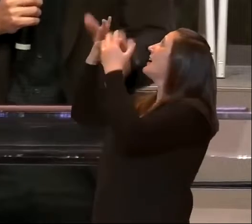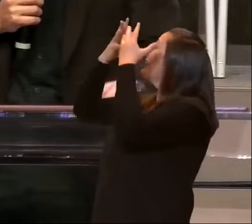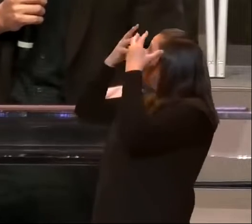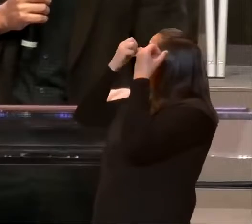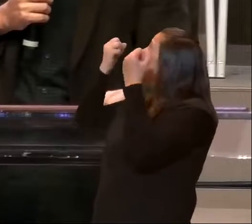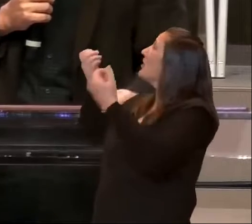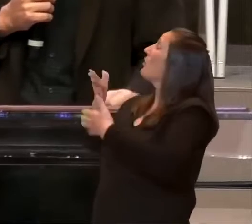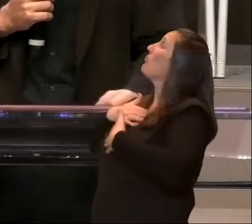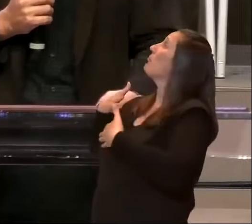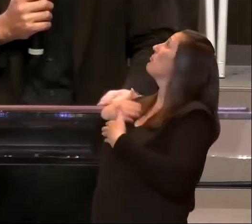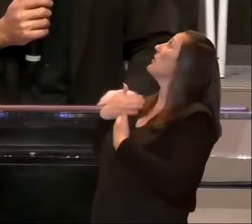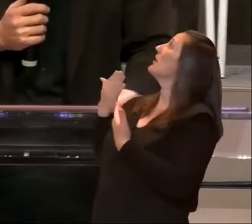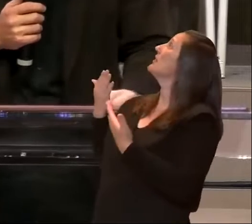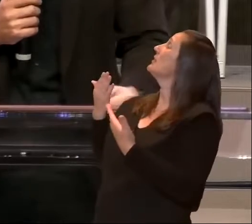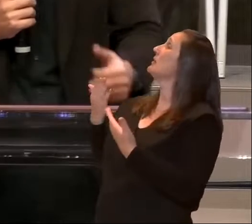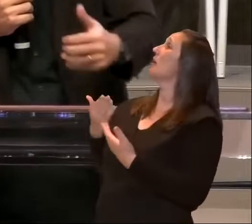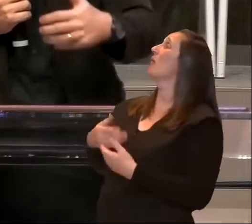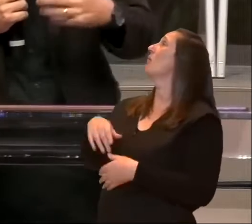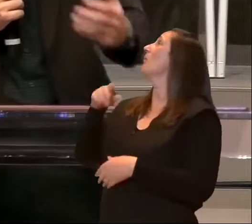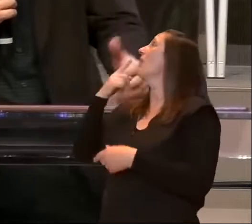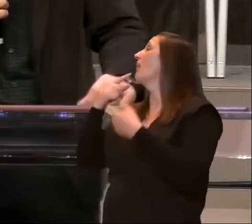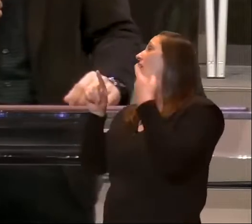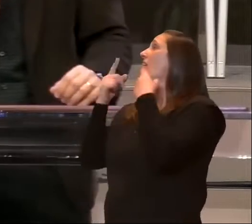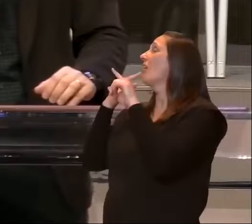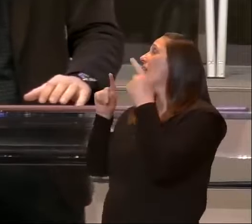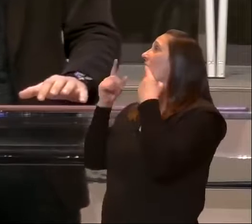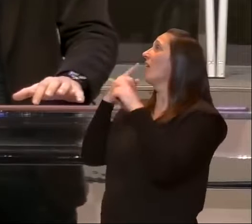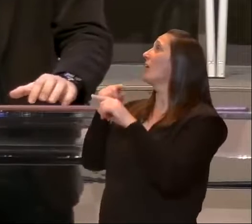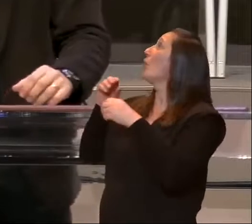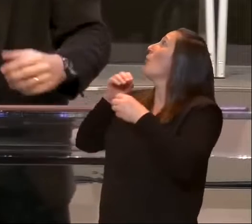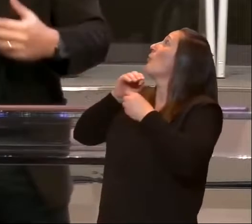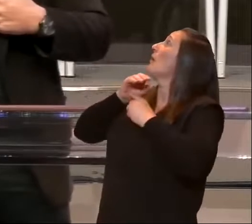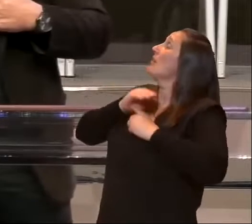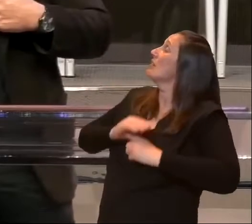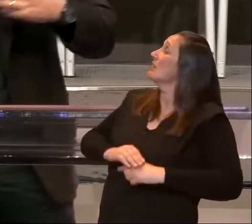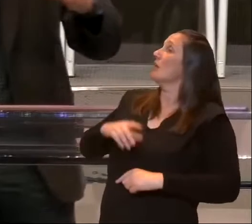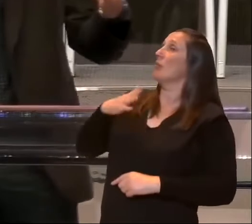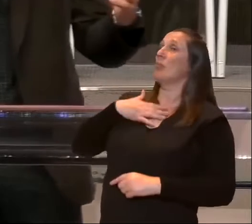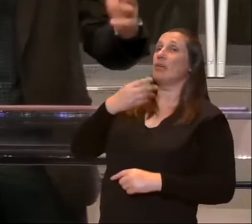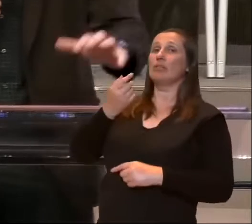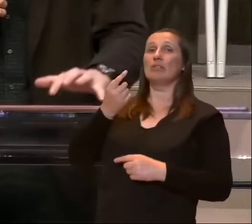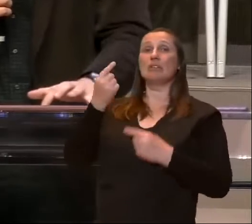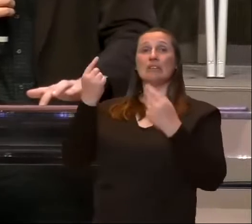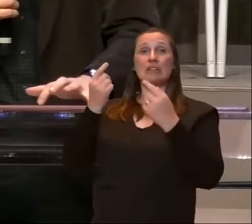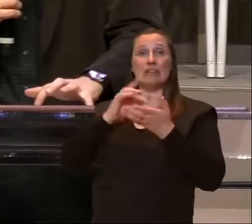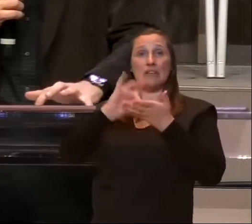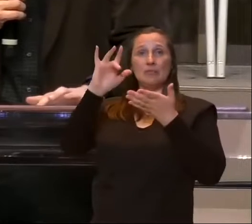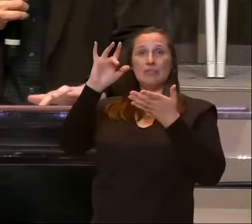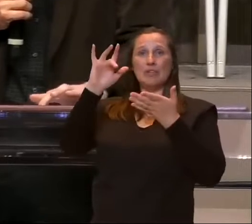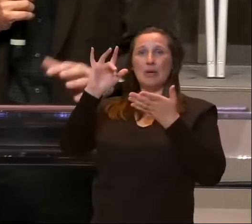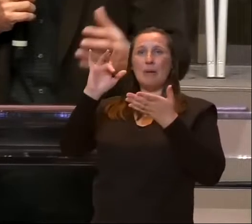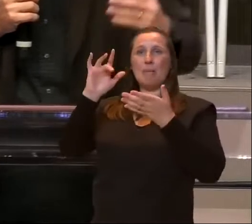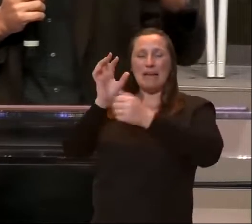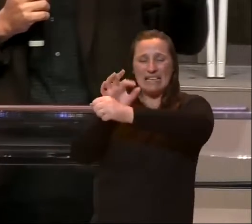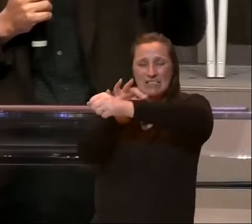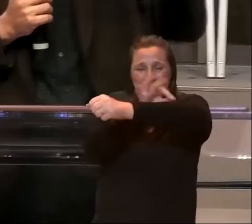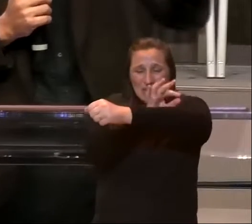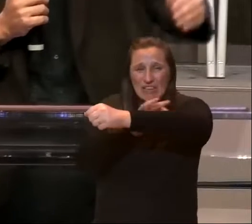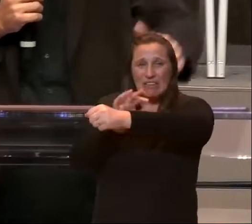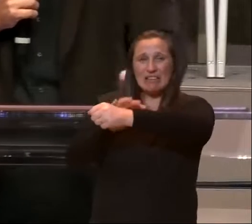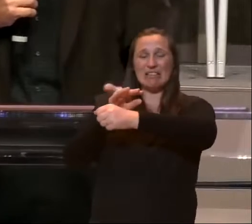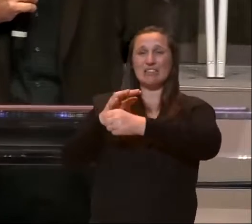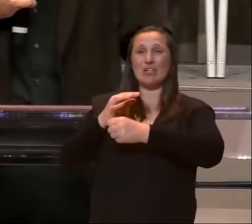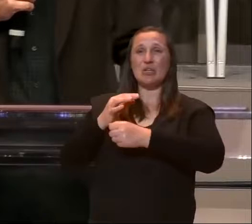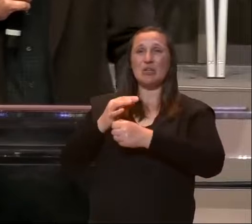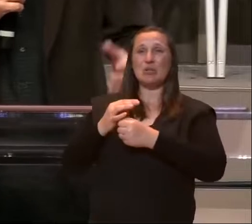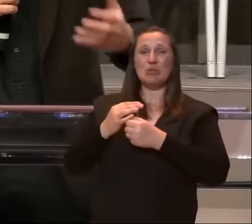Por que hei de andar eu lamentando sobre a opressão dos meus inimigos? Como ferida mortal em meus ossos, os meus adversários